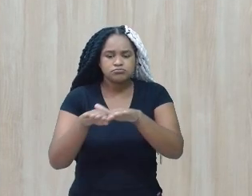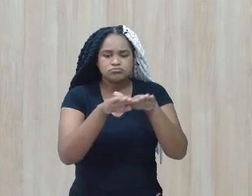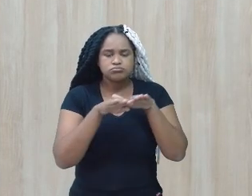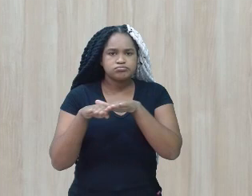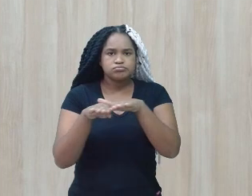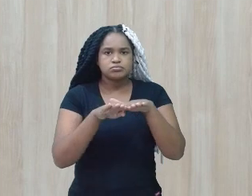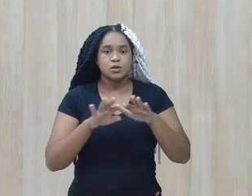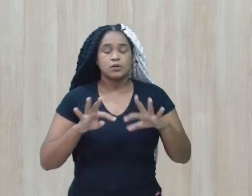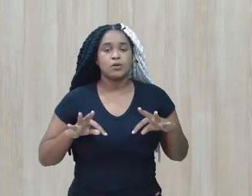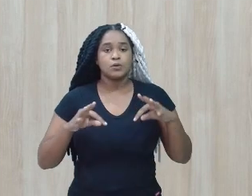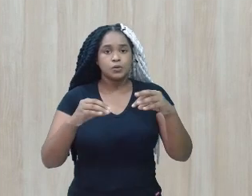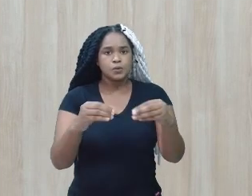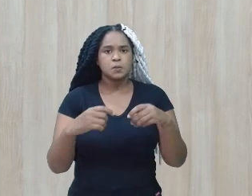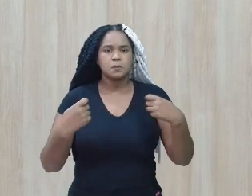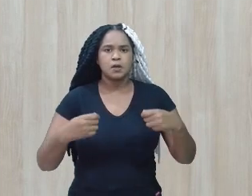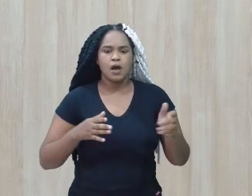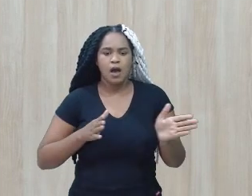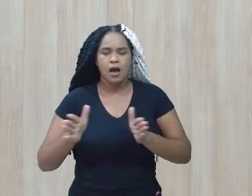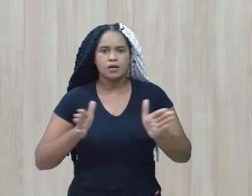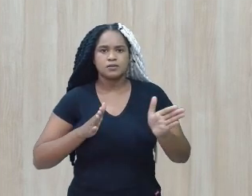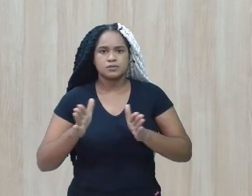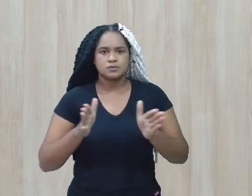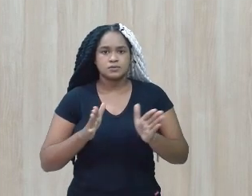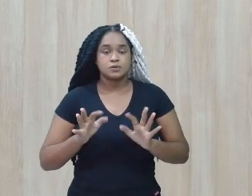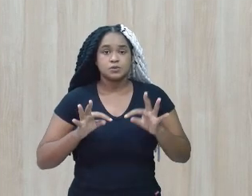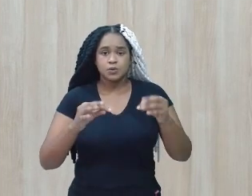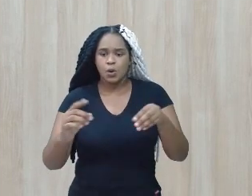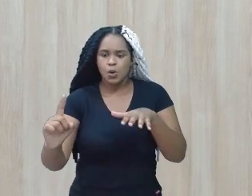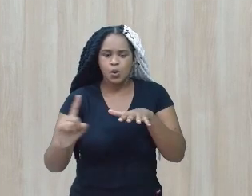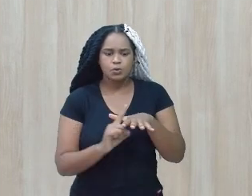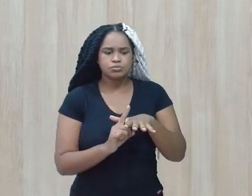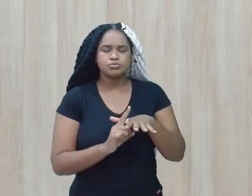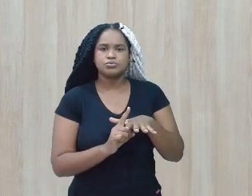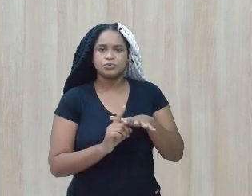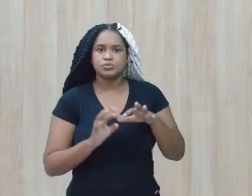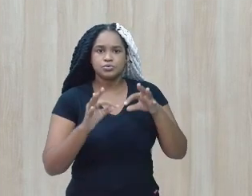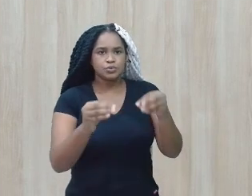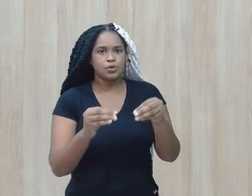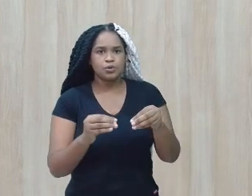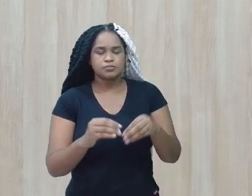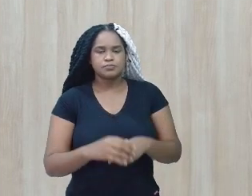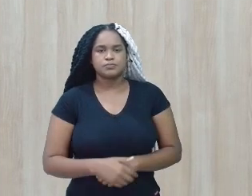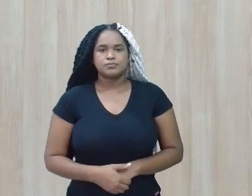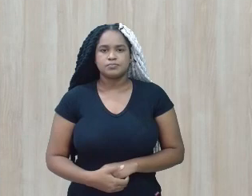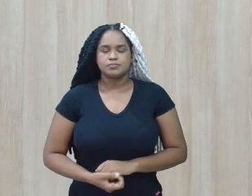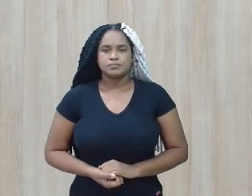Então, todos precisam ter acesso em toda a modalidade de ensino.